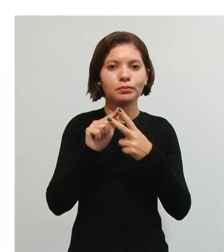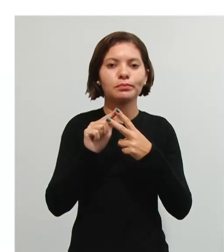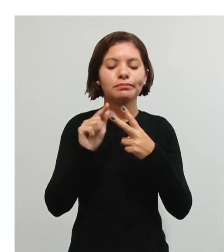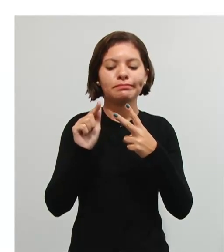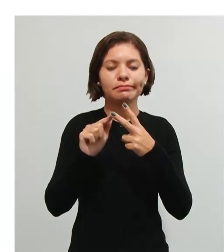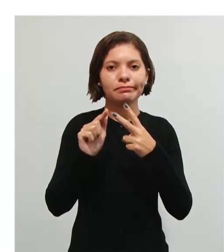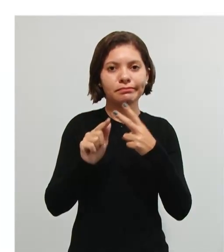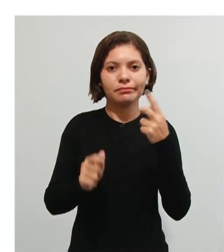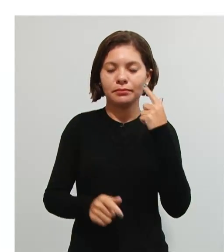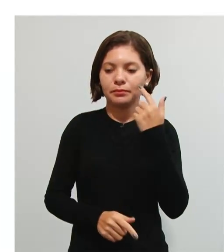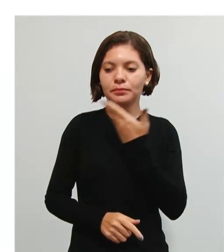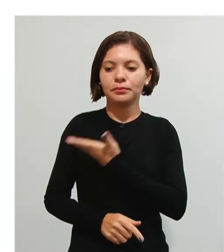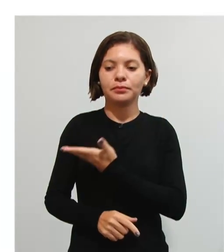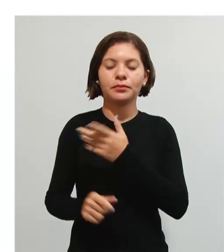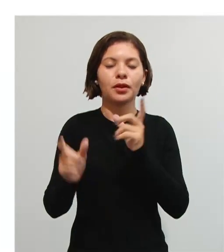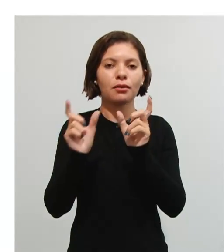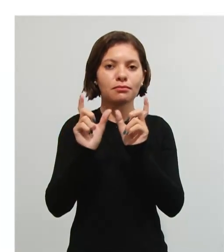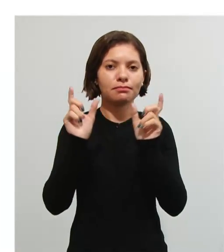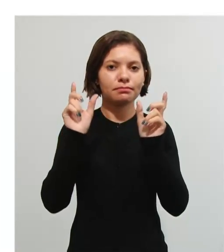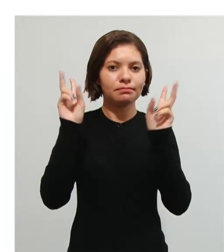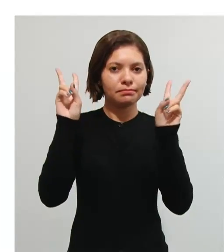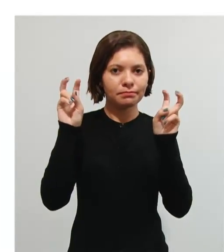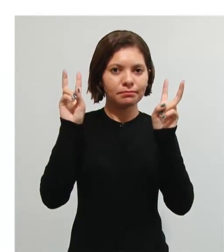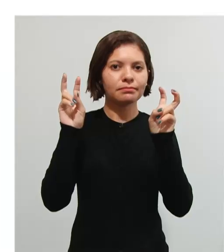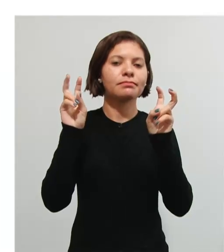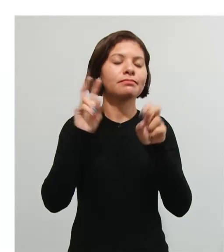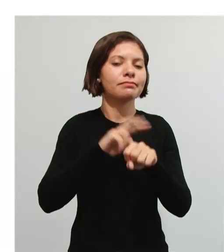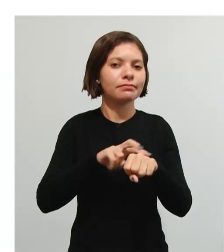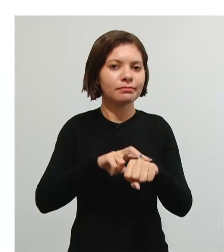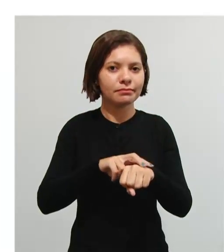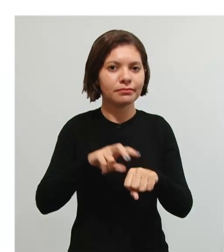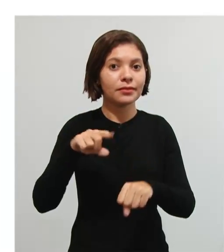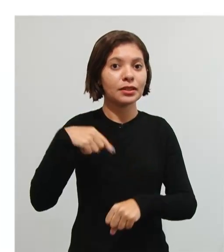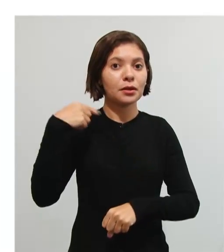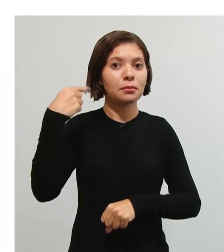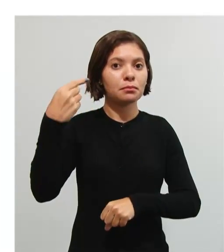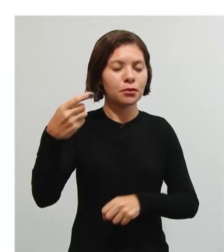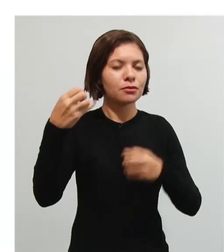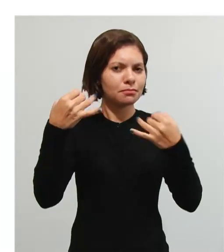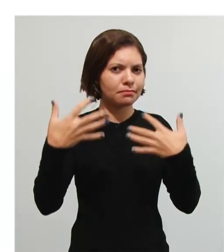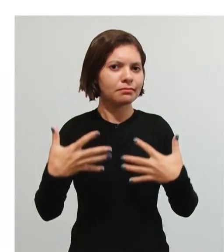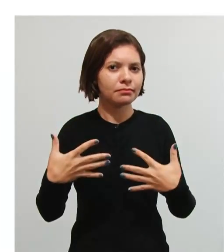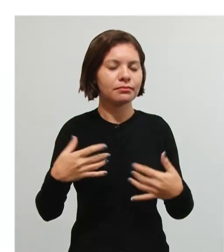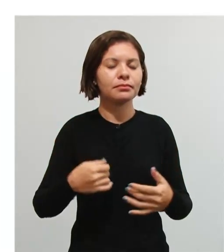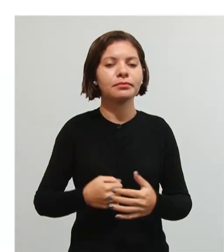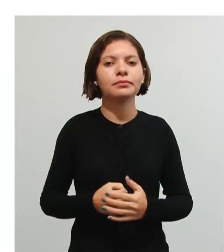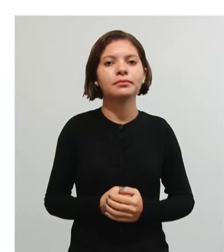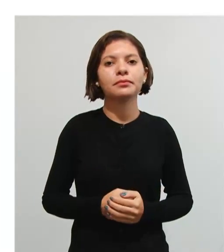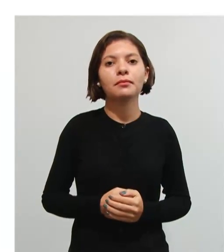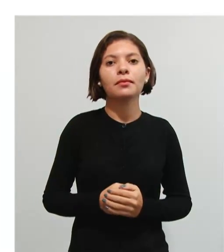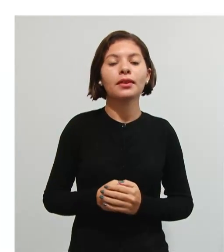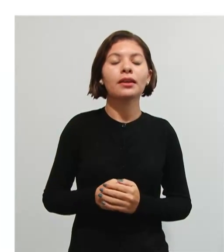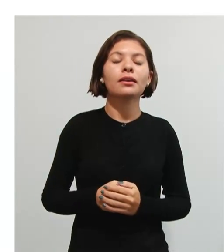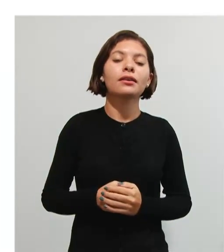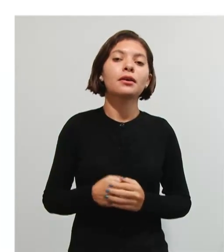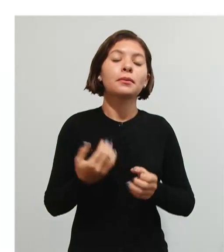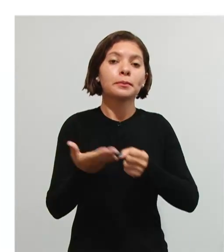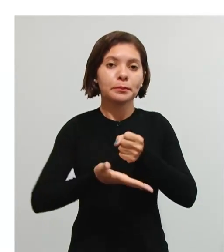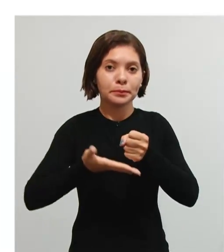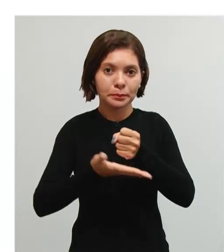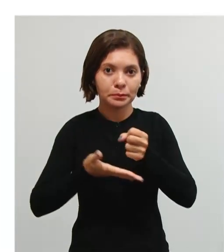aplicada. Lá na frente, na aula de classificação das pesquisas, a gente vai voltar a falar sobre isso. Mas, basicamente,